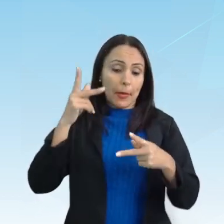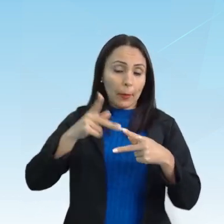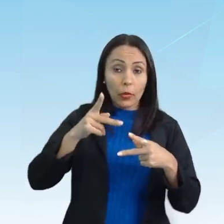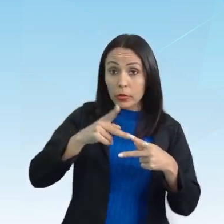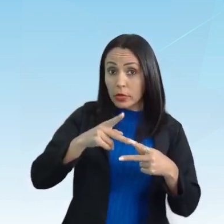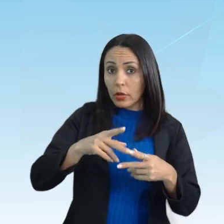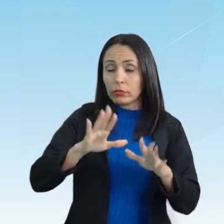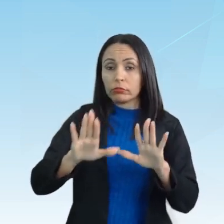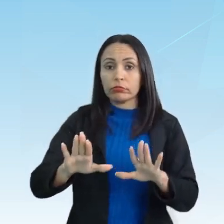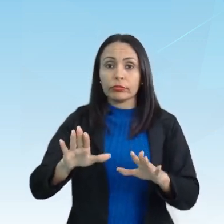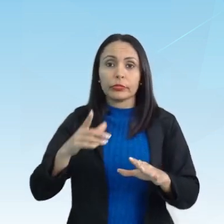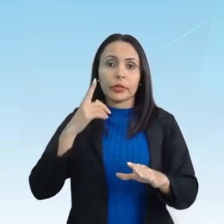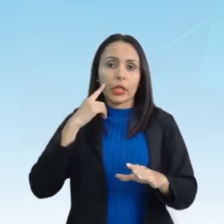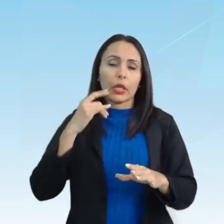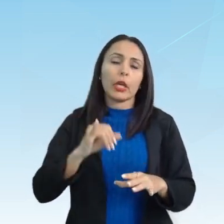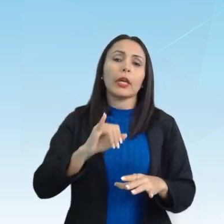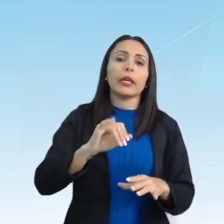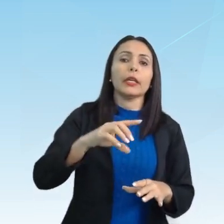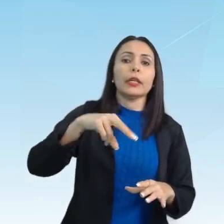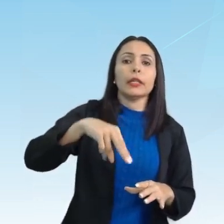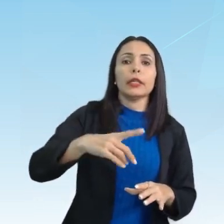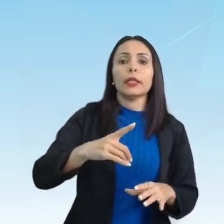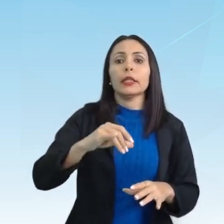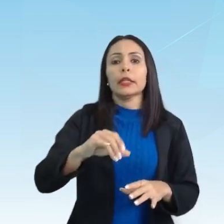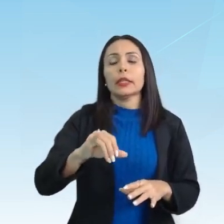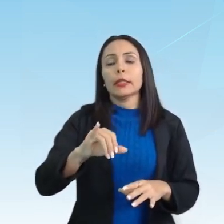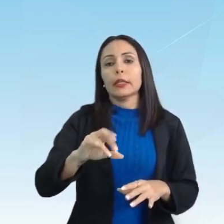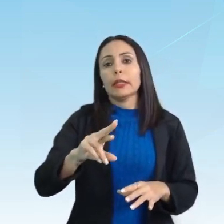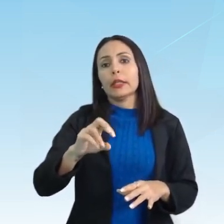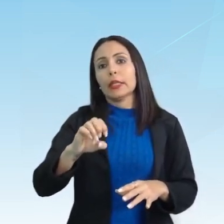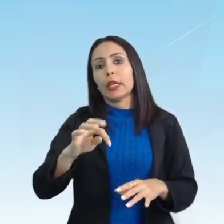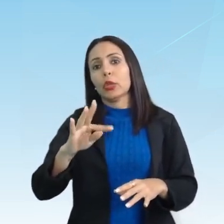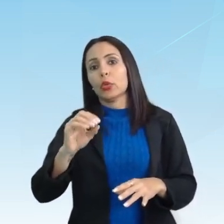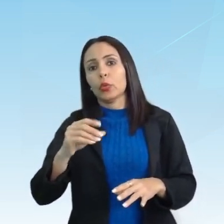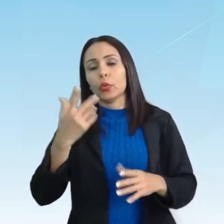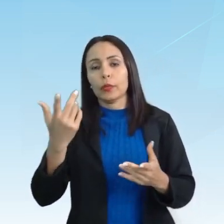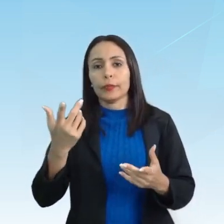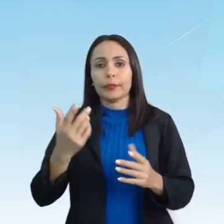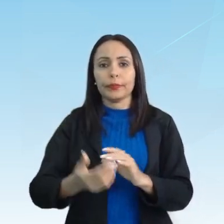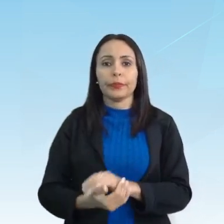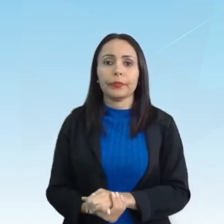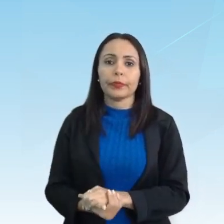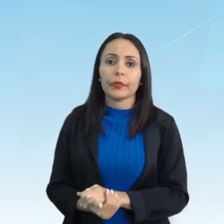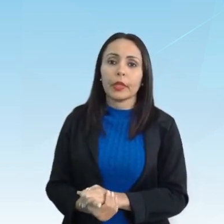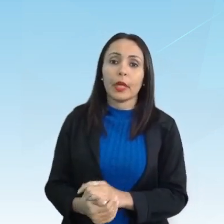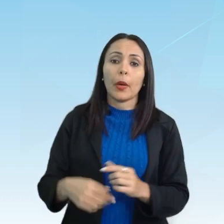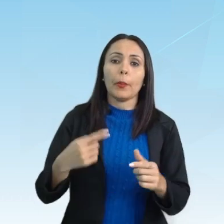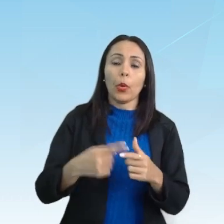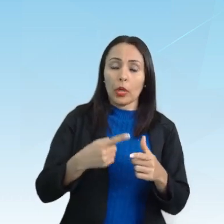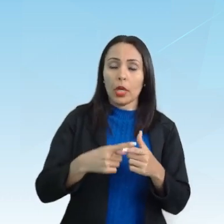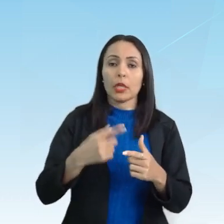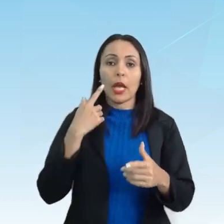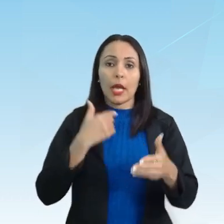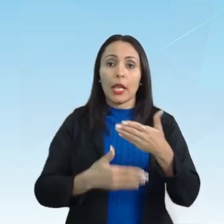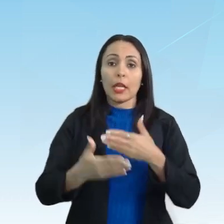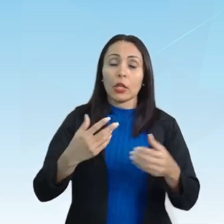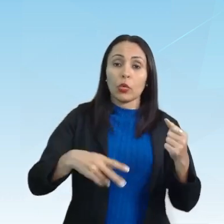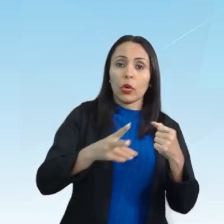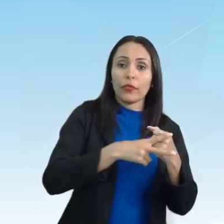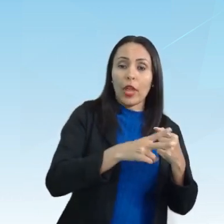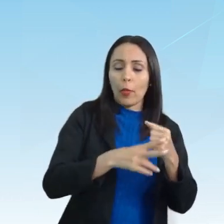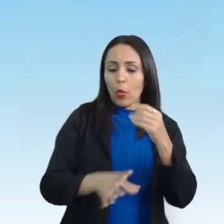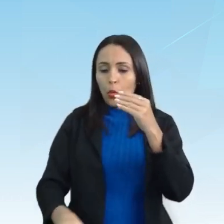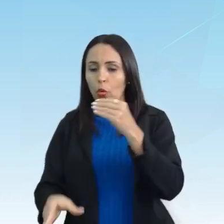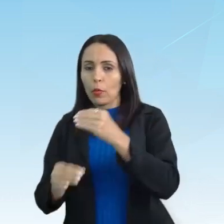preposição. Já quando ele é indireto, o próprio nome já diz. Por que ele é indireto? Porque na relação do verbo com o